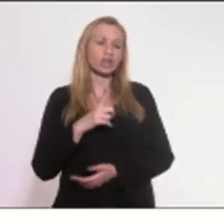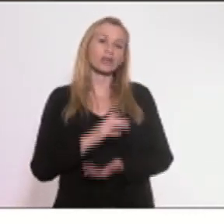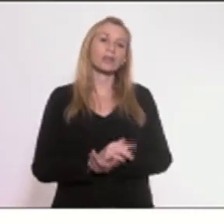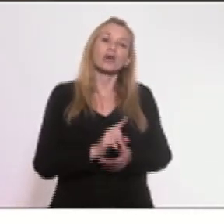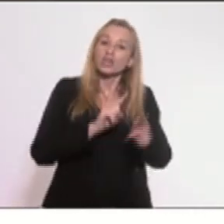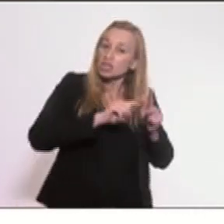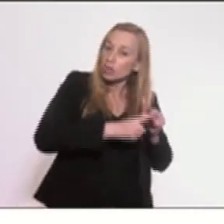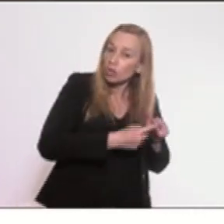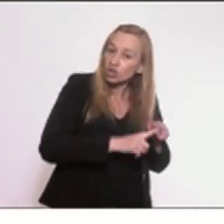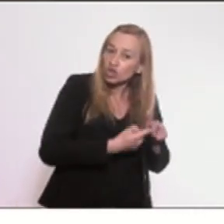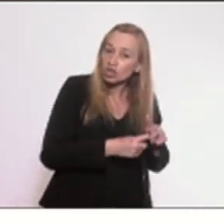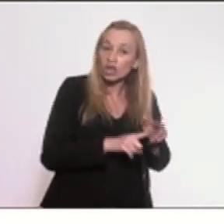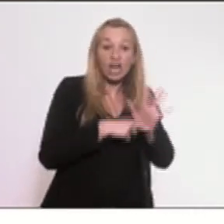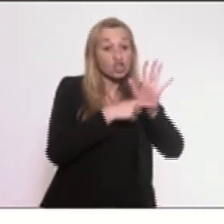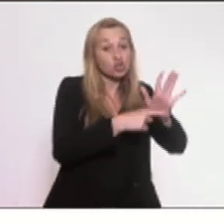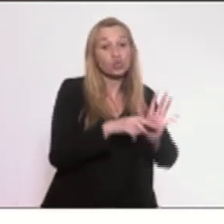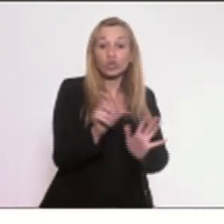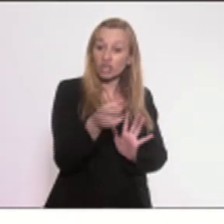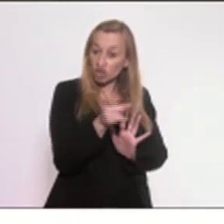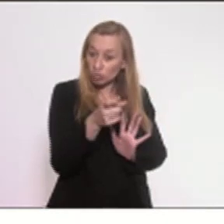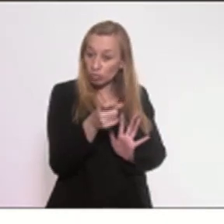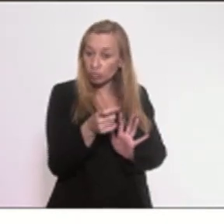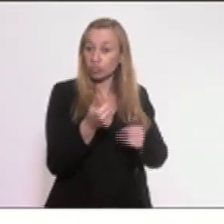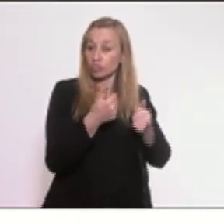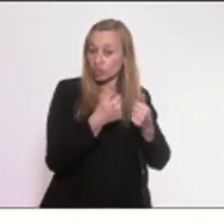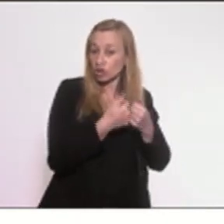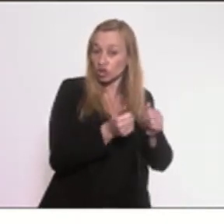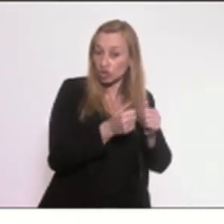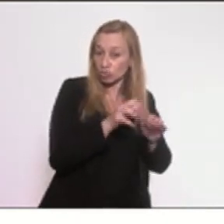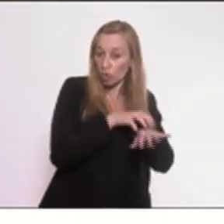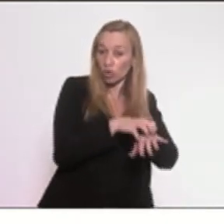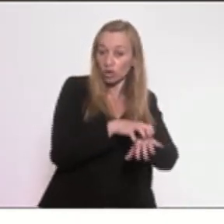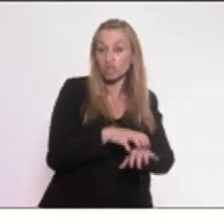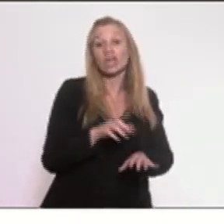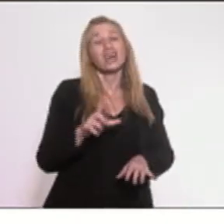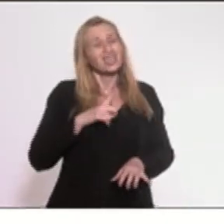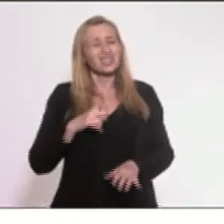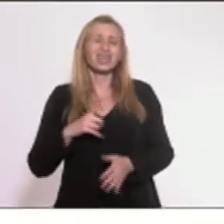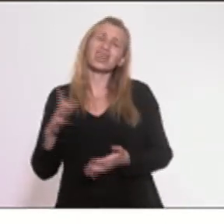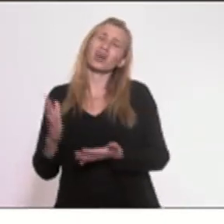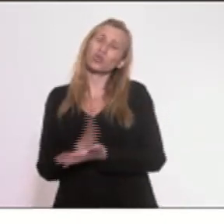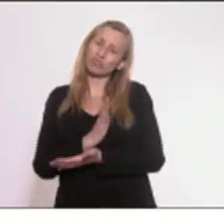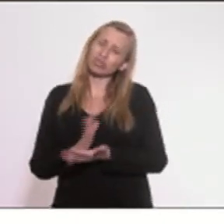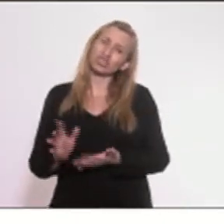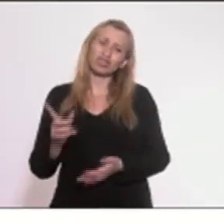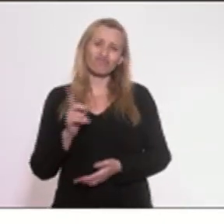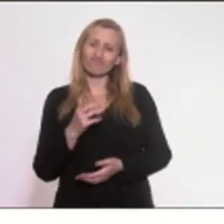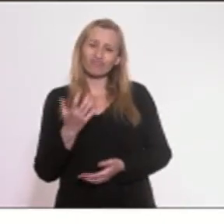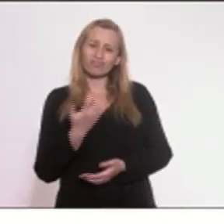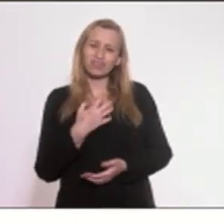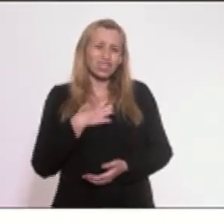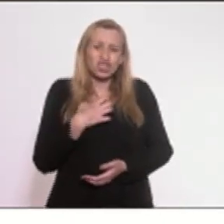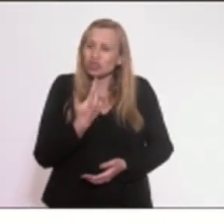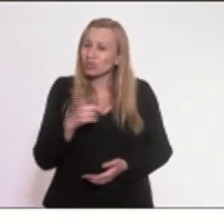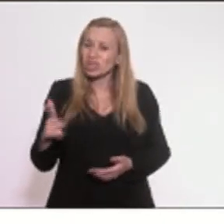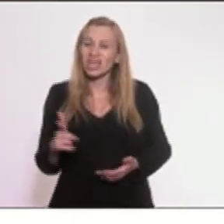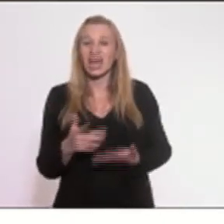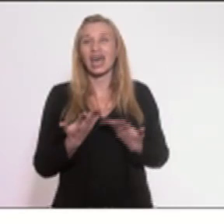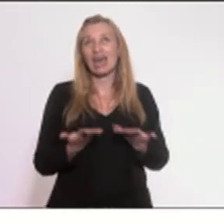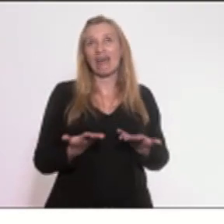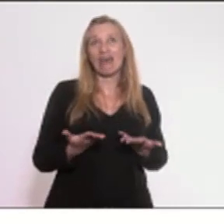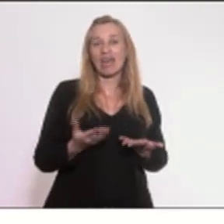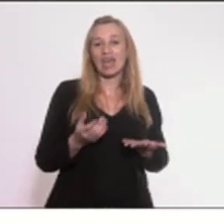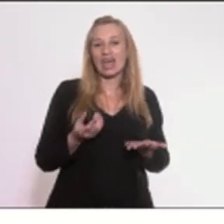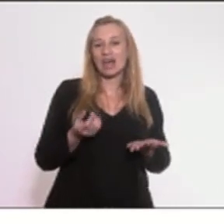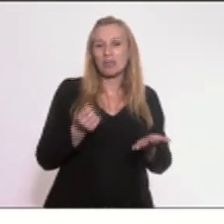auxílio transporte, auxílio alimentação que estava defasado. Mas tem medidas que não fazem tanto sentido assim. Gastar com publicidade e